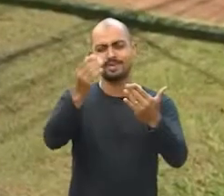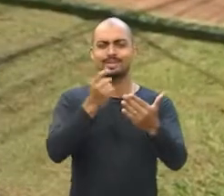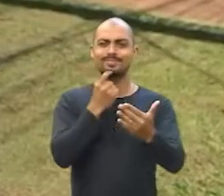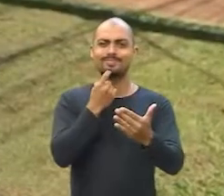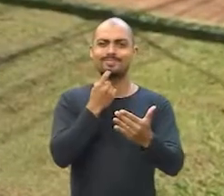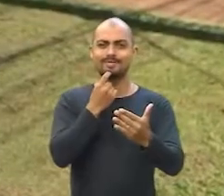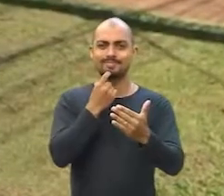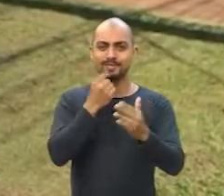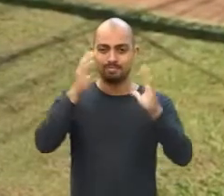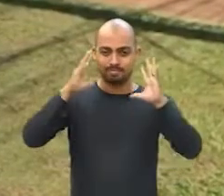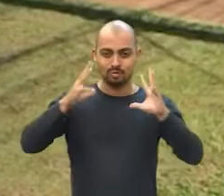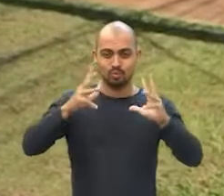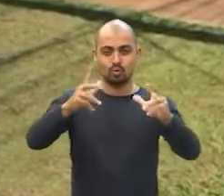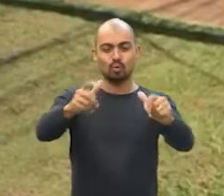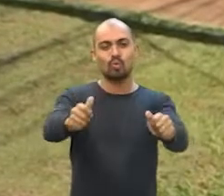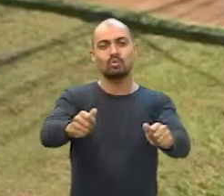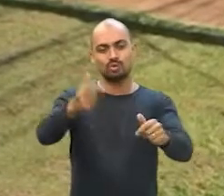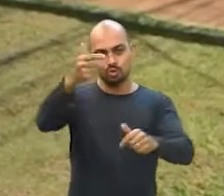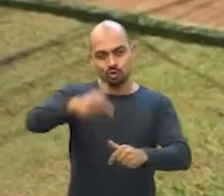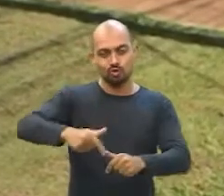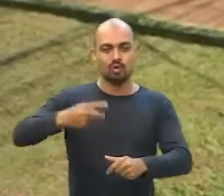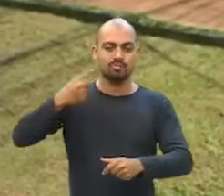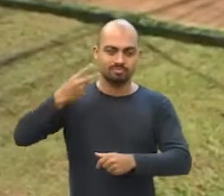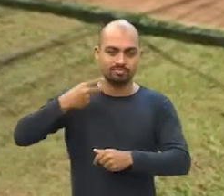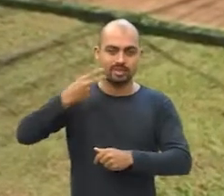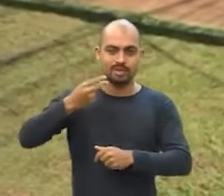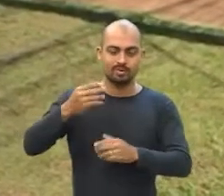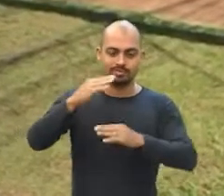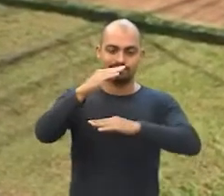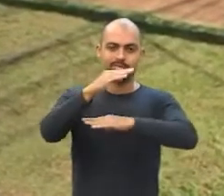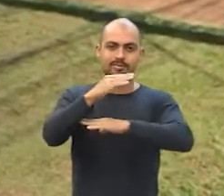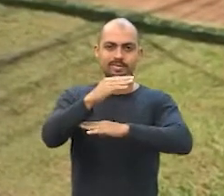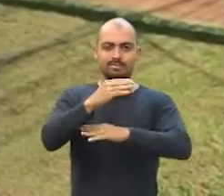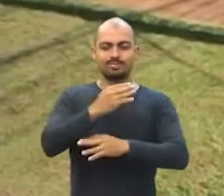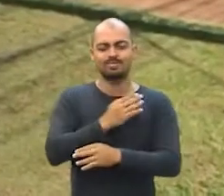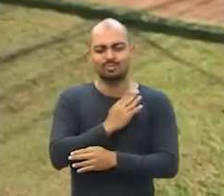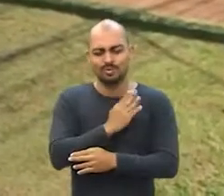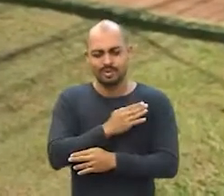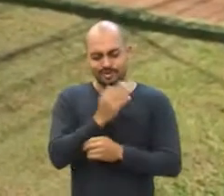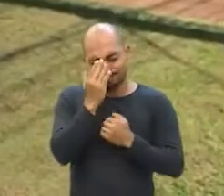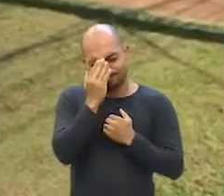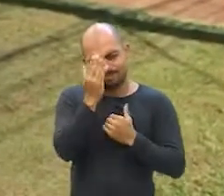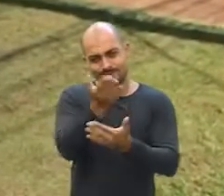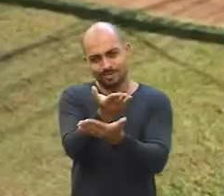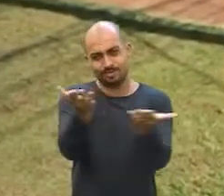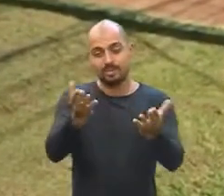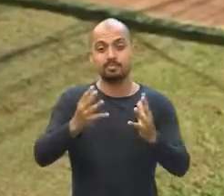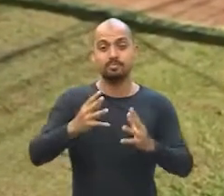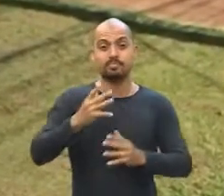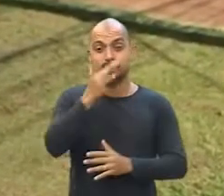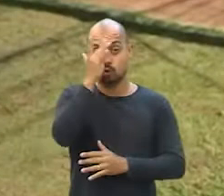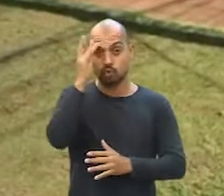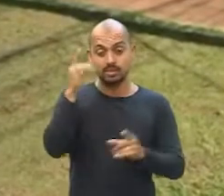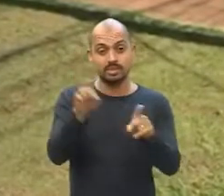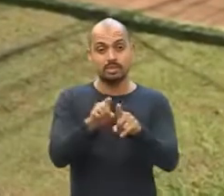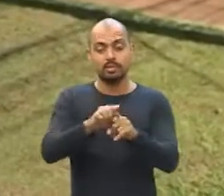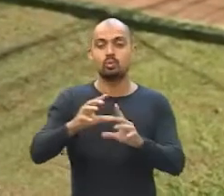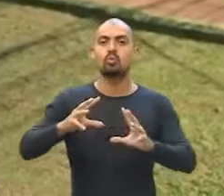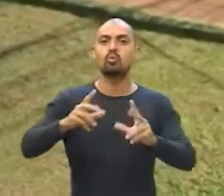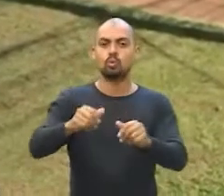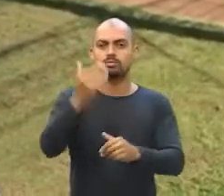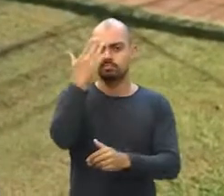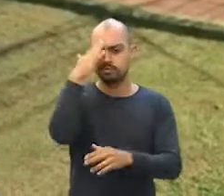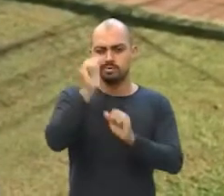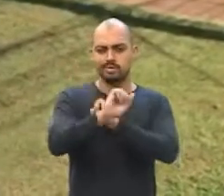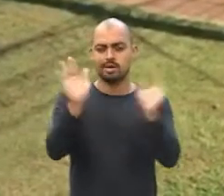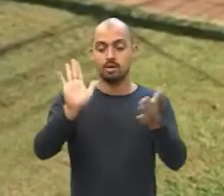Obrigado, Campinas. Mais uma vez somos reconduzidos à Câmara Municipal. Quero agradecer de todo o coração à população de Campinas e todos